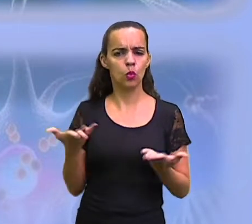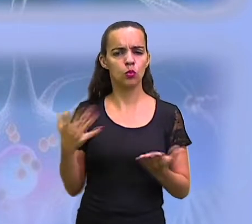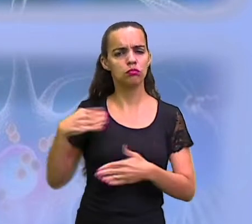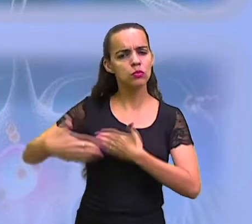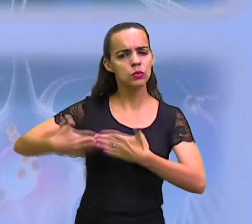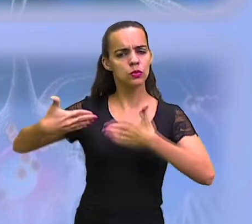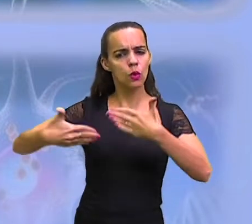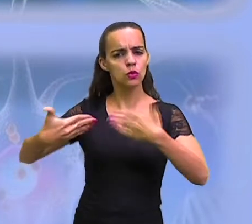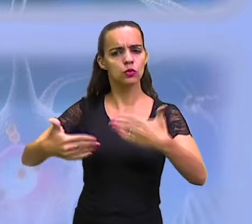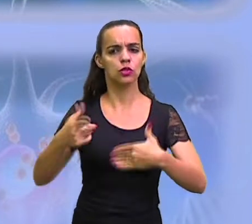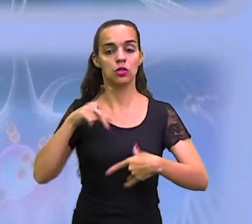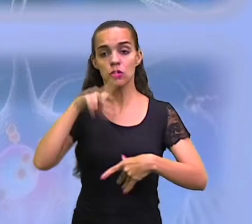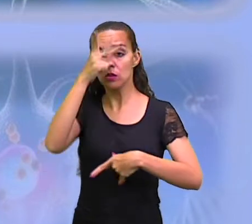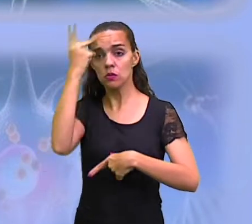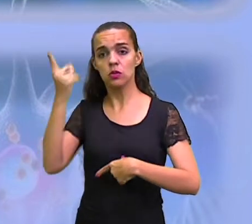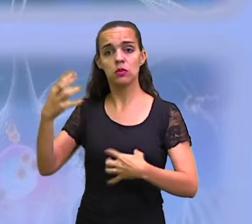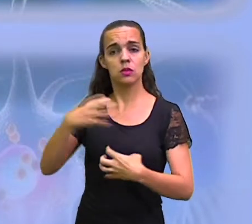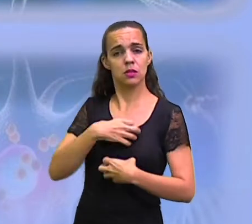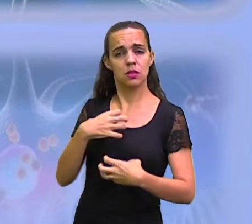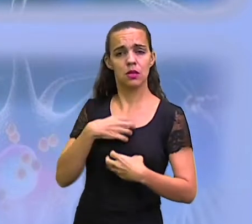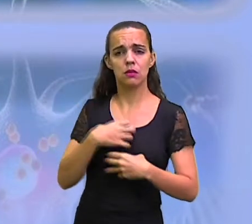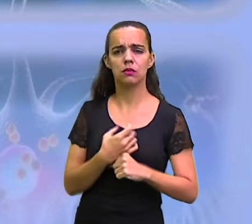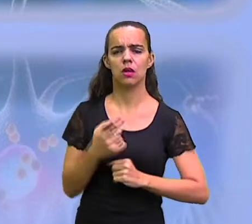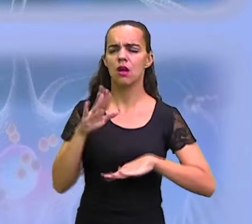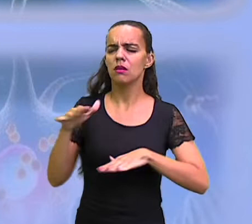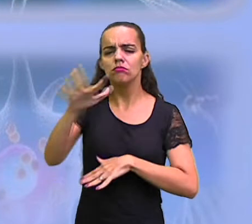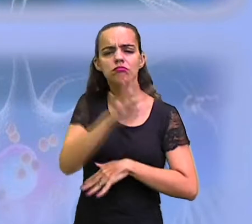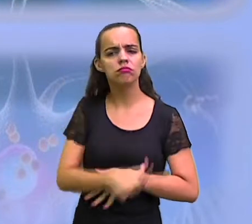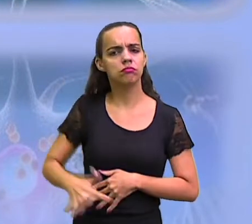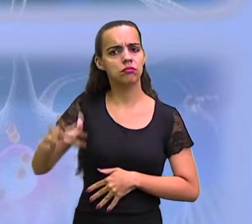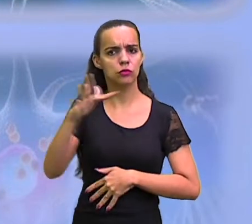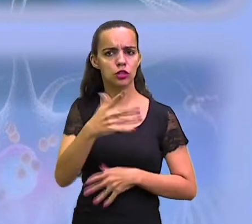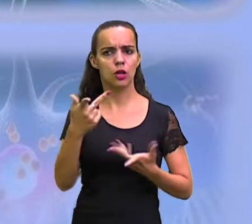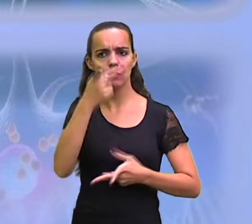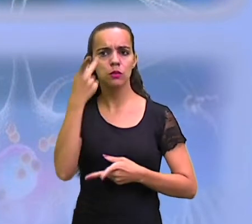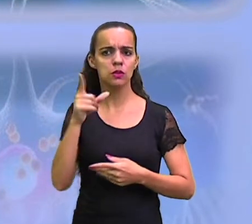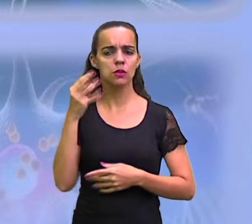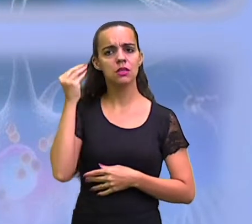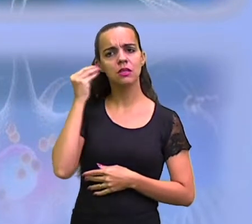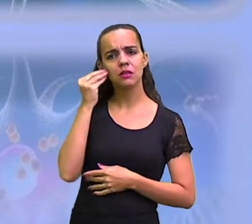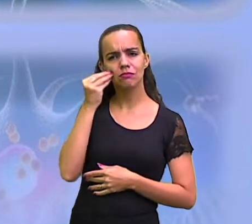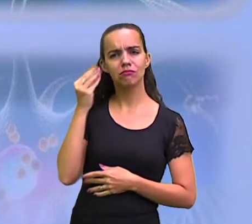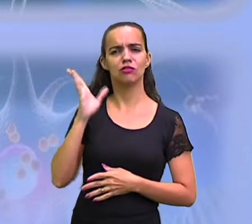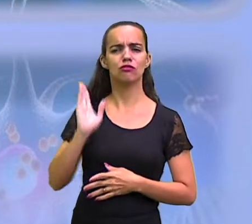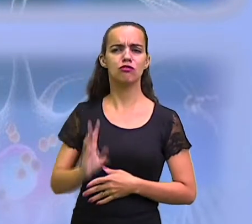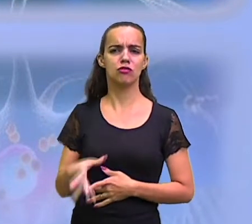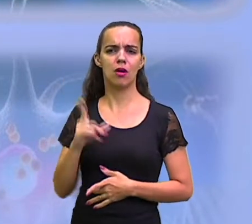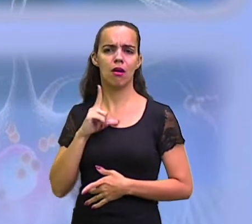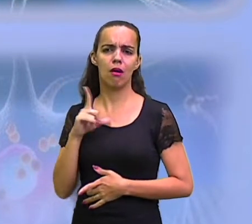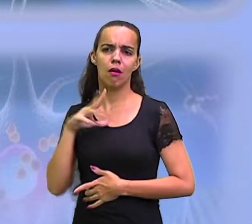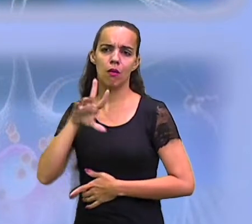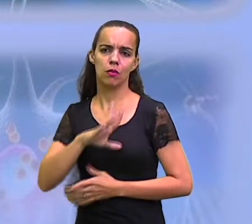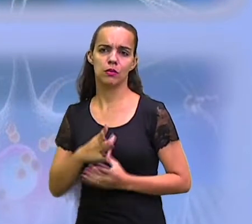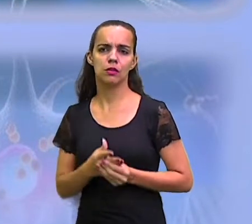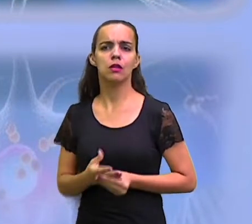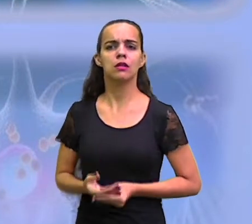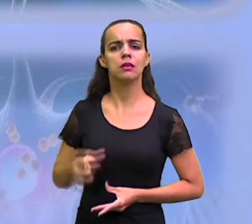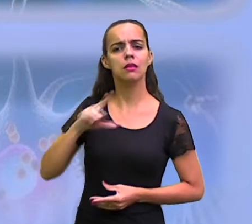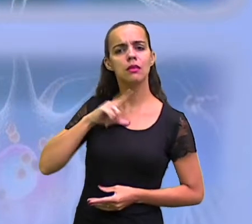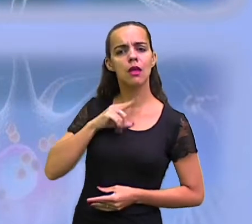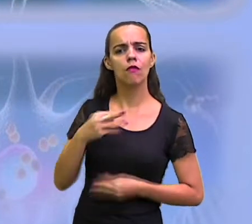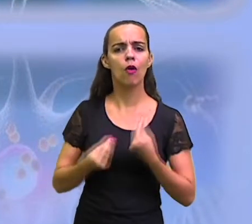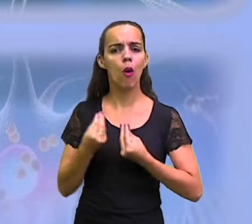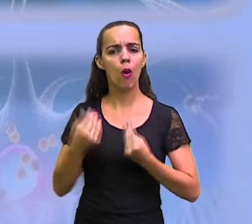dia, né? No dia a dia das pessoas de uma maneira geral. Ela conta com características próprias, como a sensação de